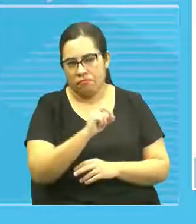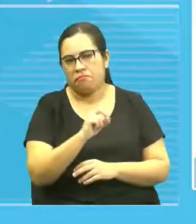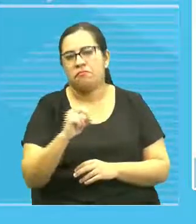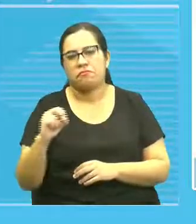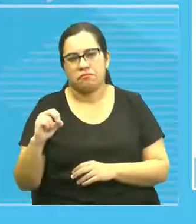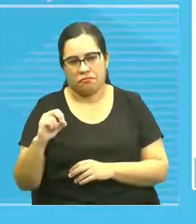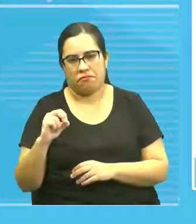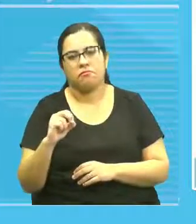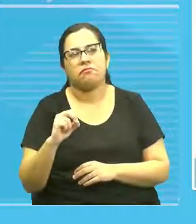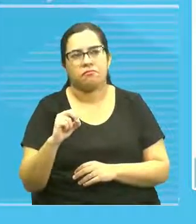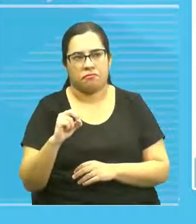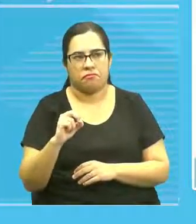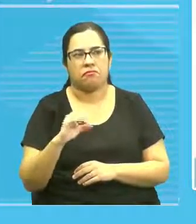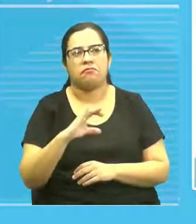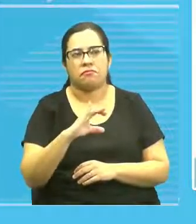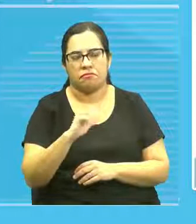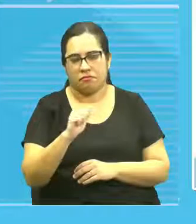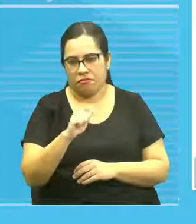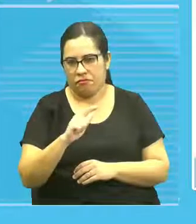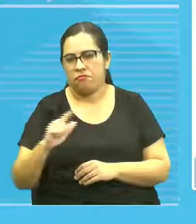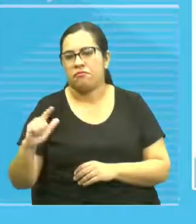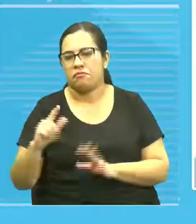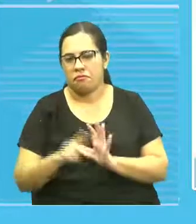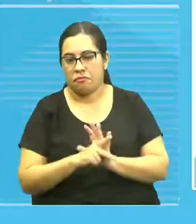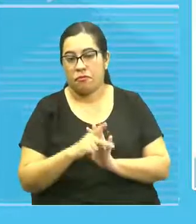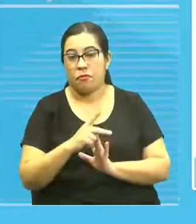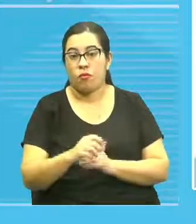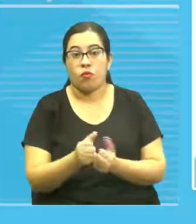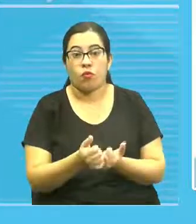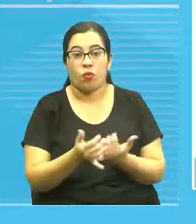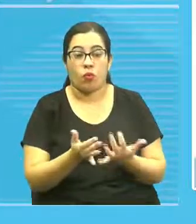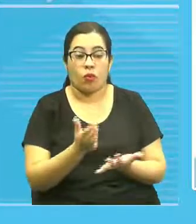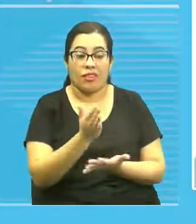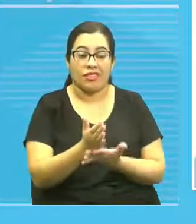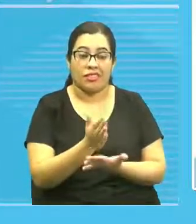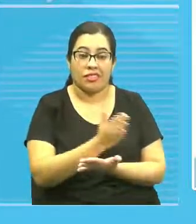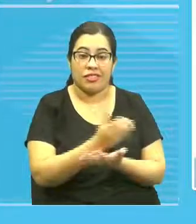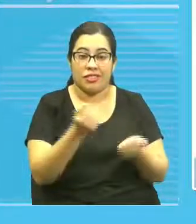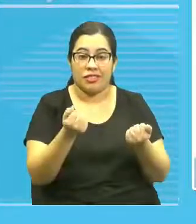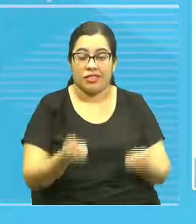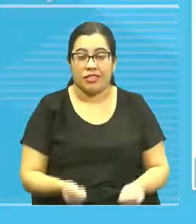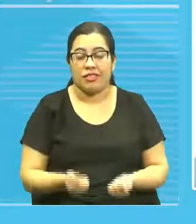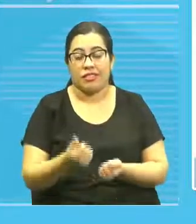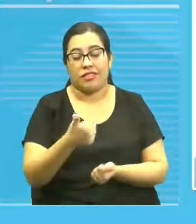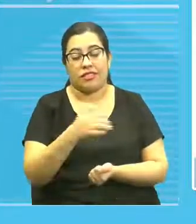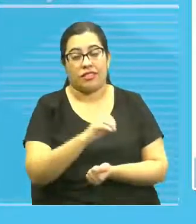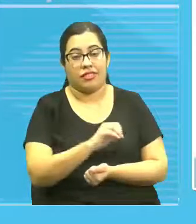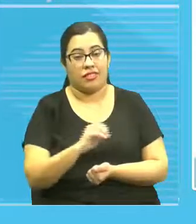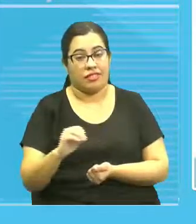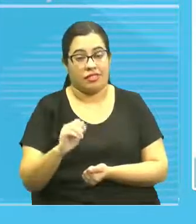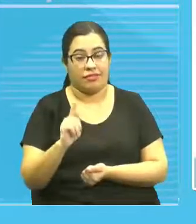calorias, né? O miojo, para 100 gramas, isso aí que tem que dizer.